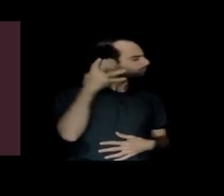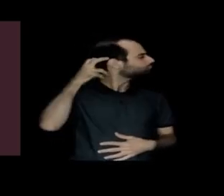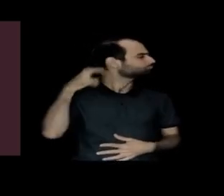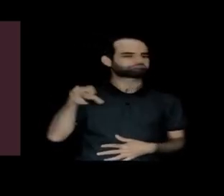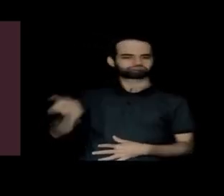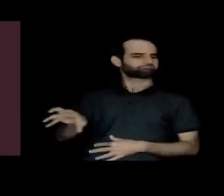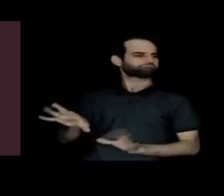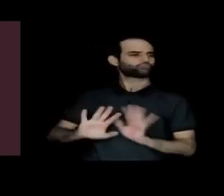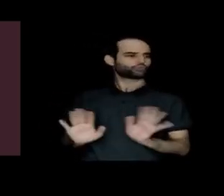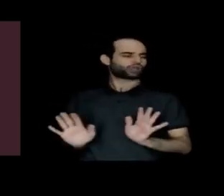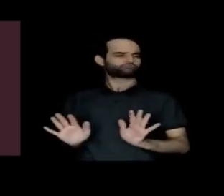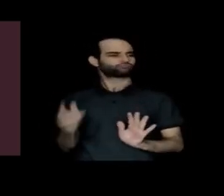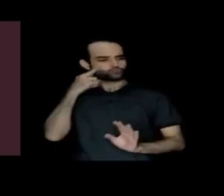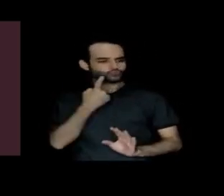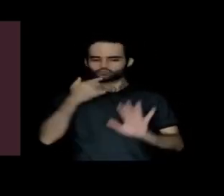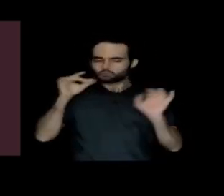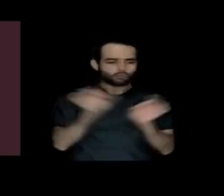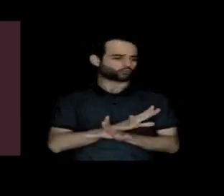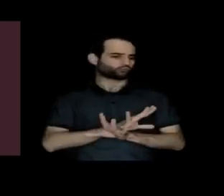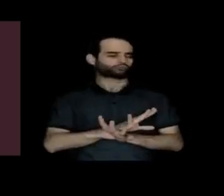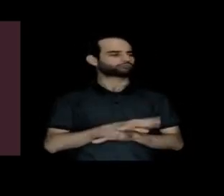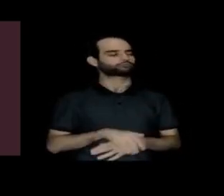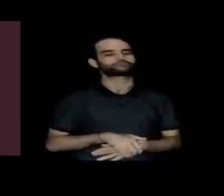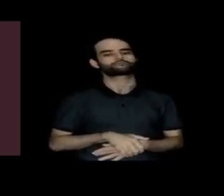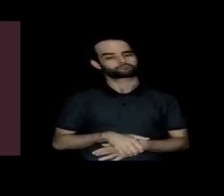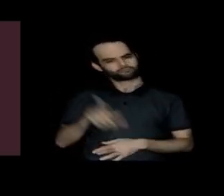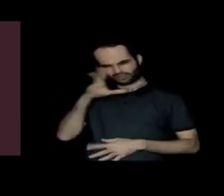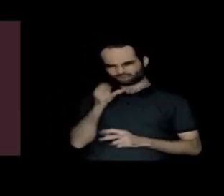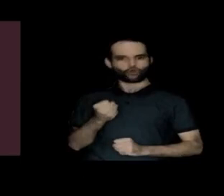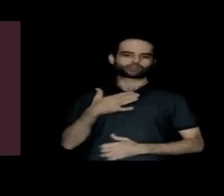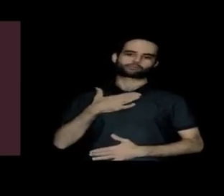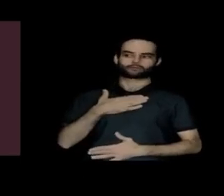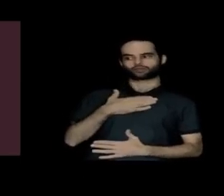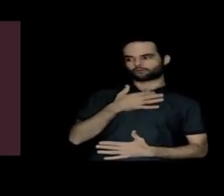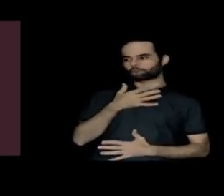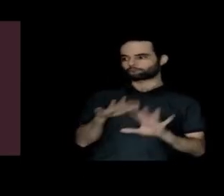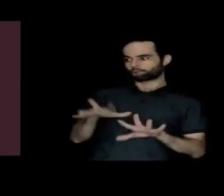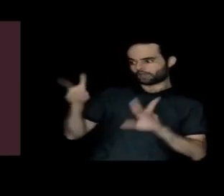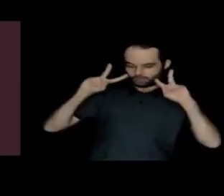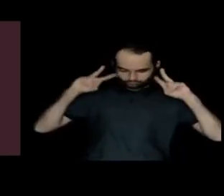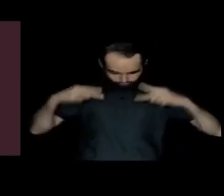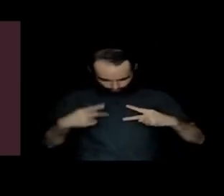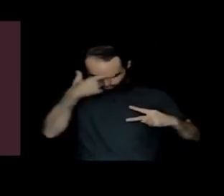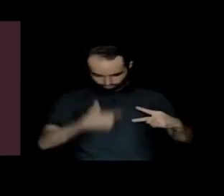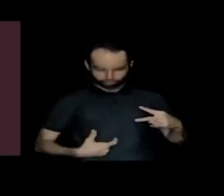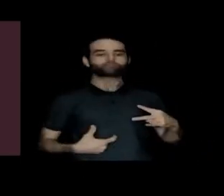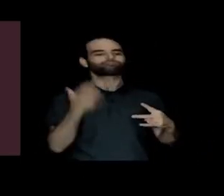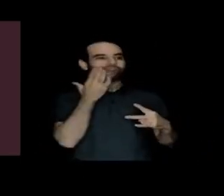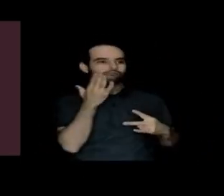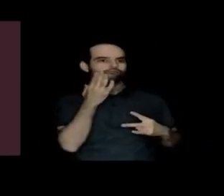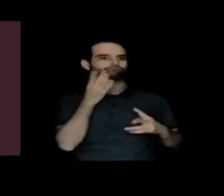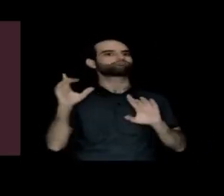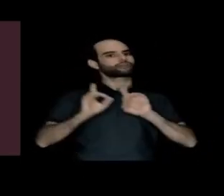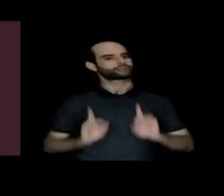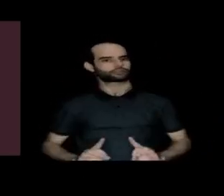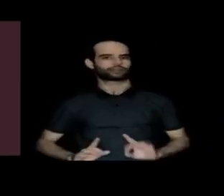que a vida dela era dela, largou o aparelho: não quero ser, eu sou surdo e pronto. Eu acho que isso é forte para mim, ver ela